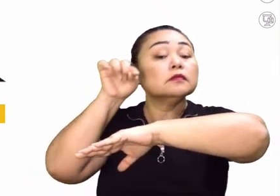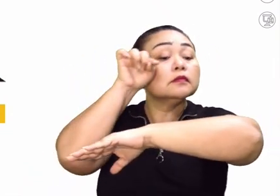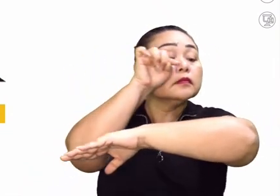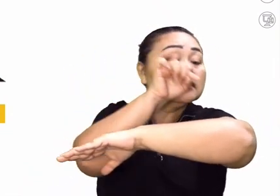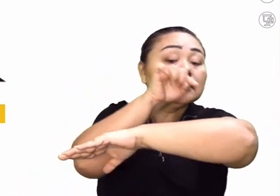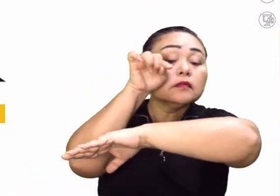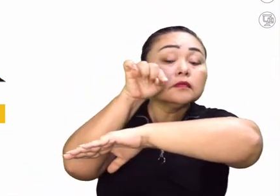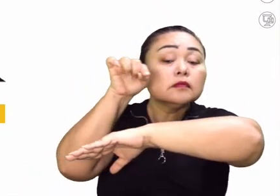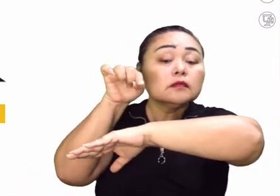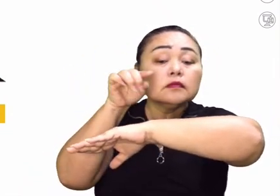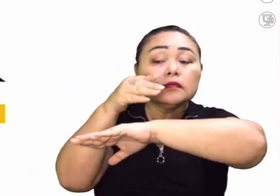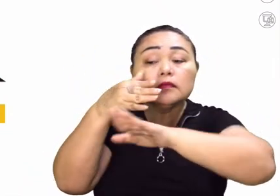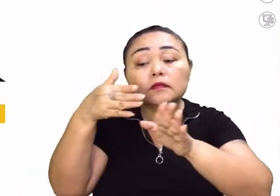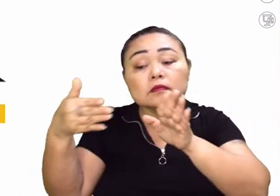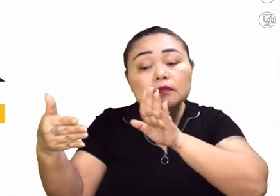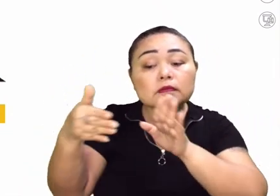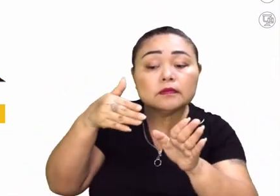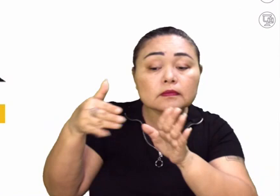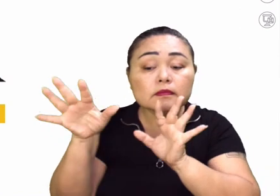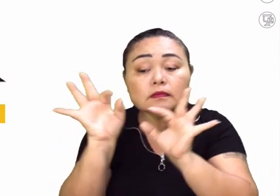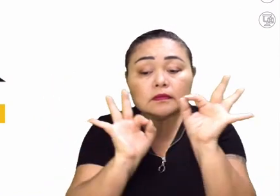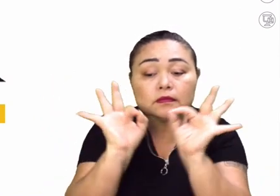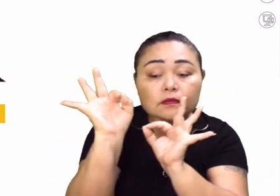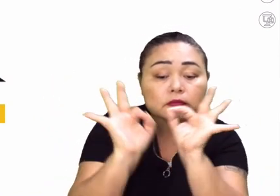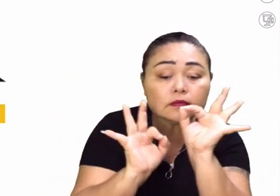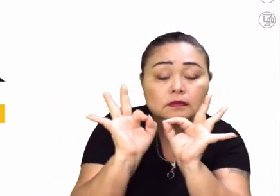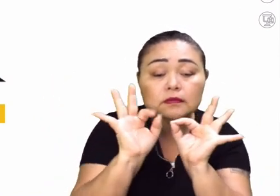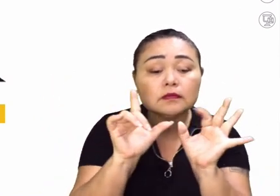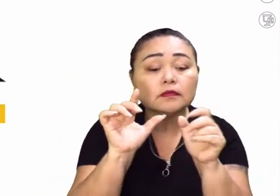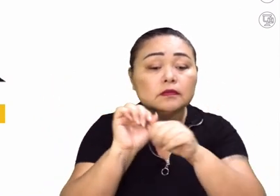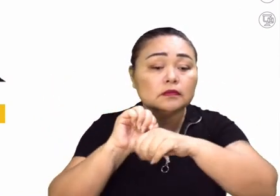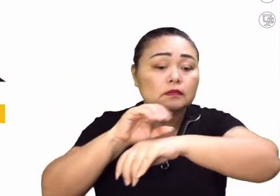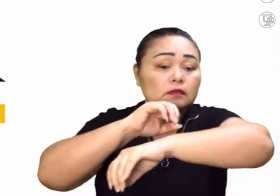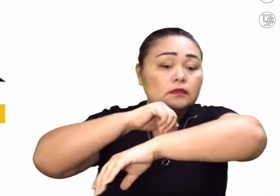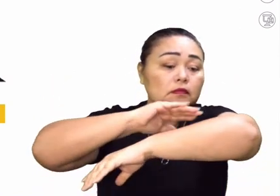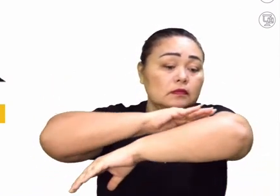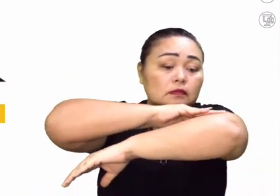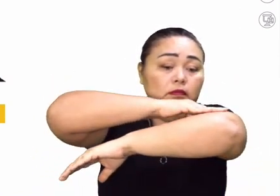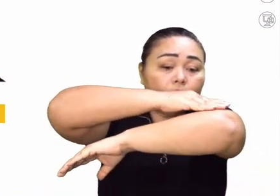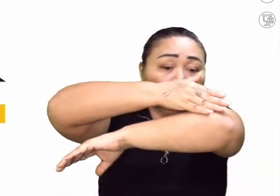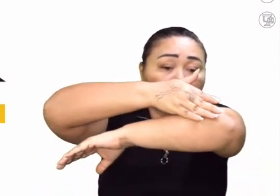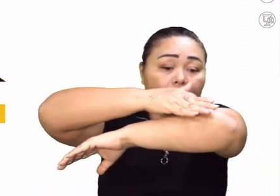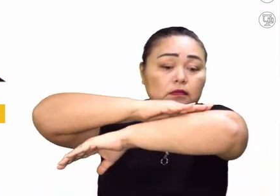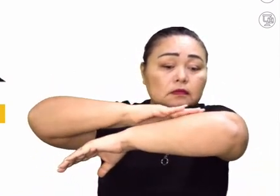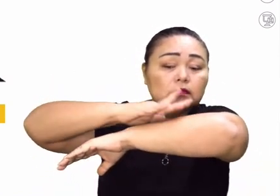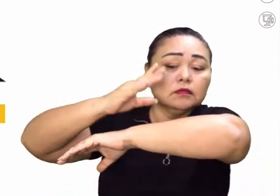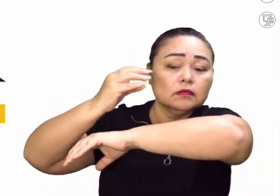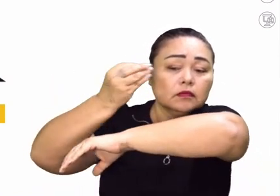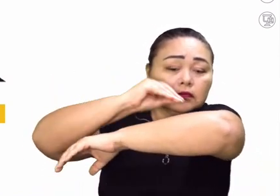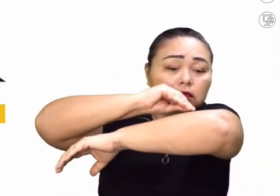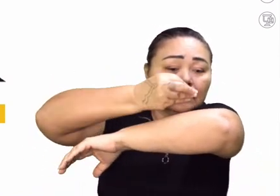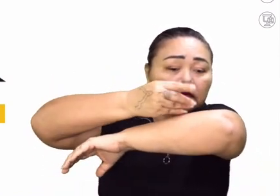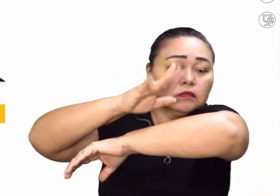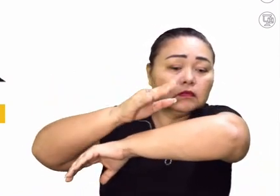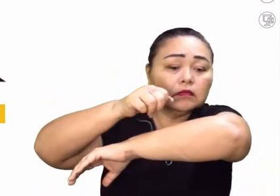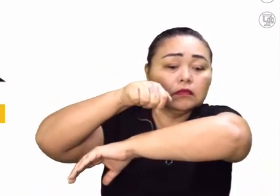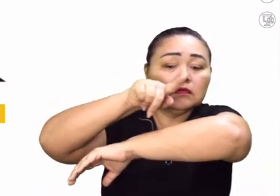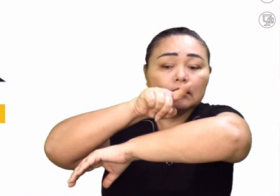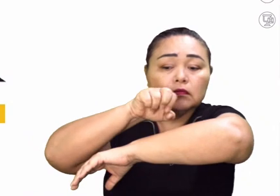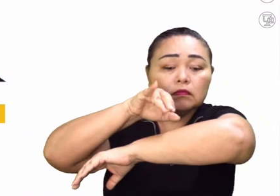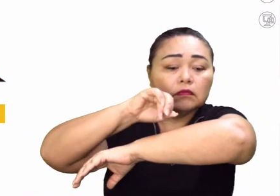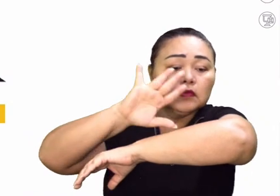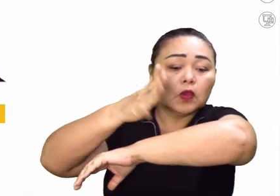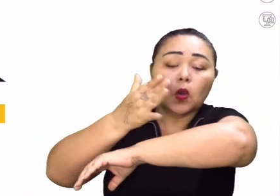tem uma um período de Formação por exemplo os Escudos foram formadas ainda lá no arqueus zóico há